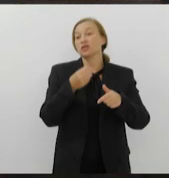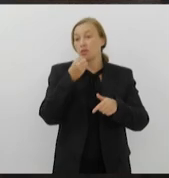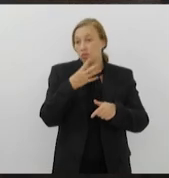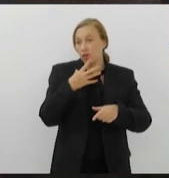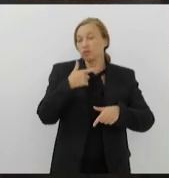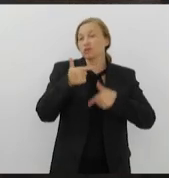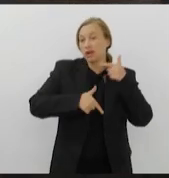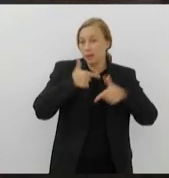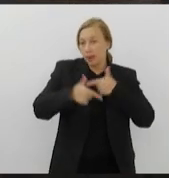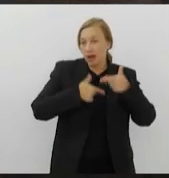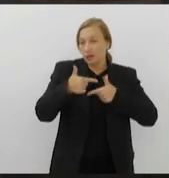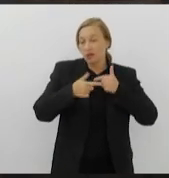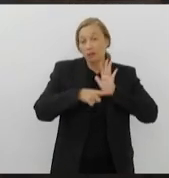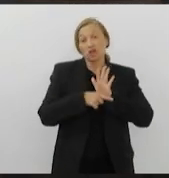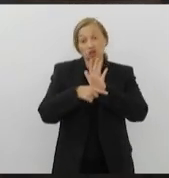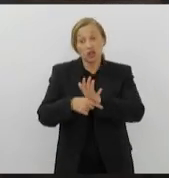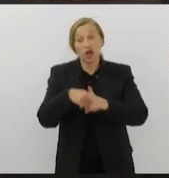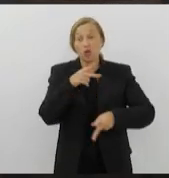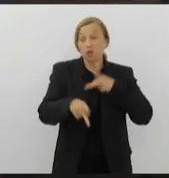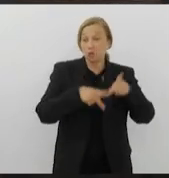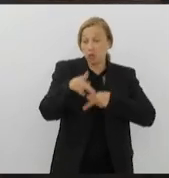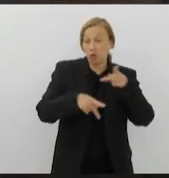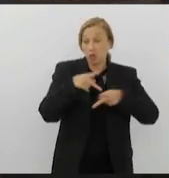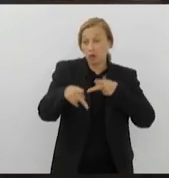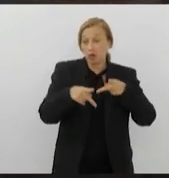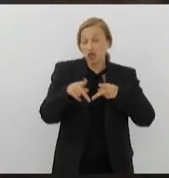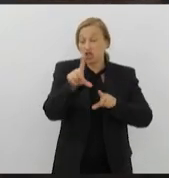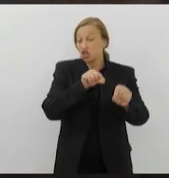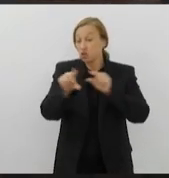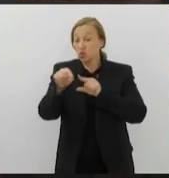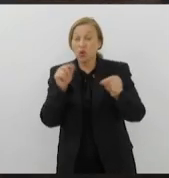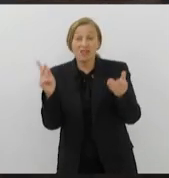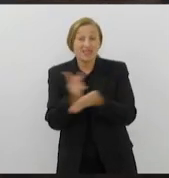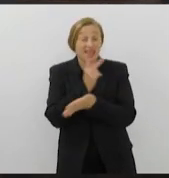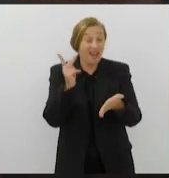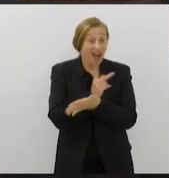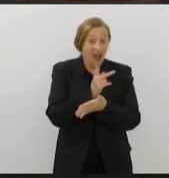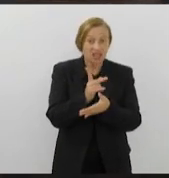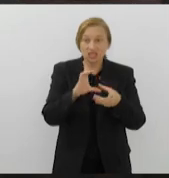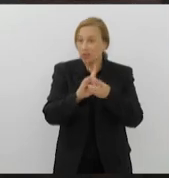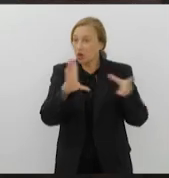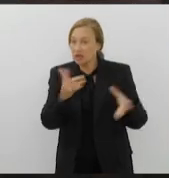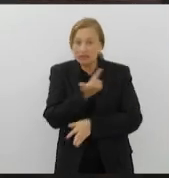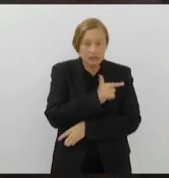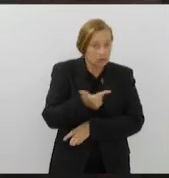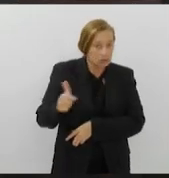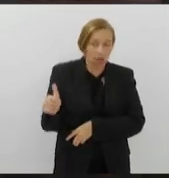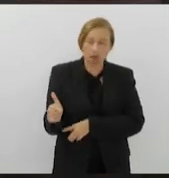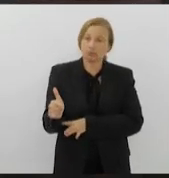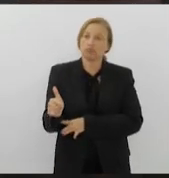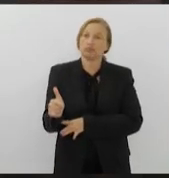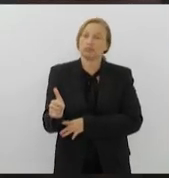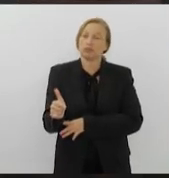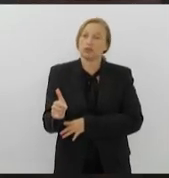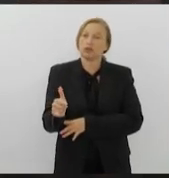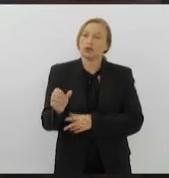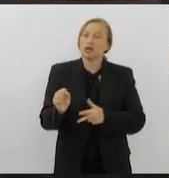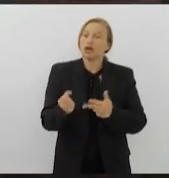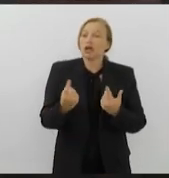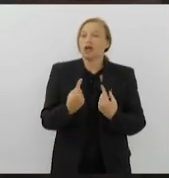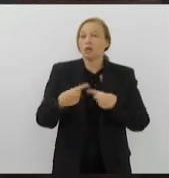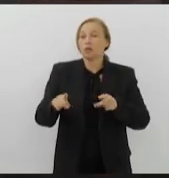da entrega para a população, causada por decisões monocráticas que, na minha humilde opinião, exorbitam do poder